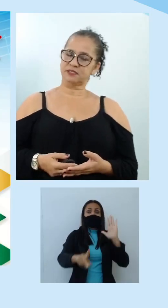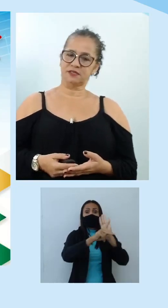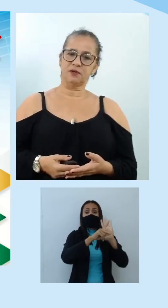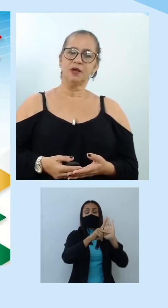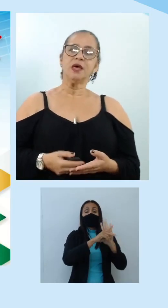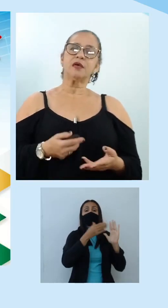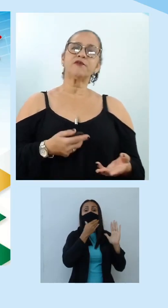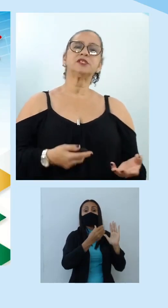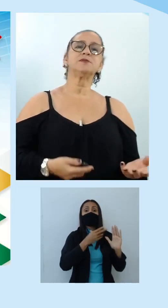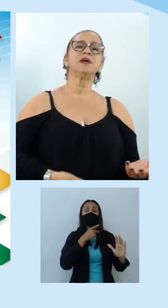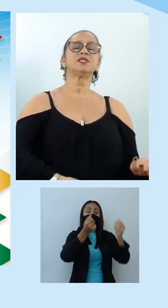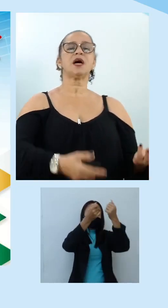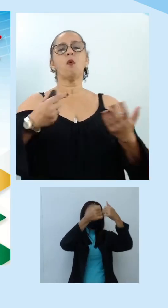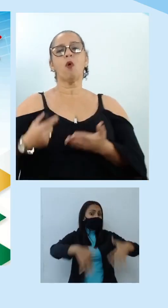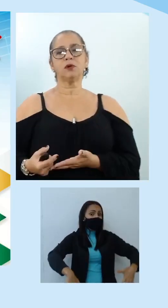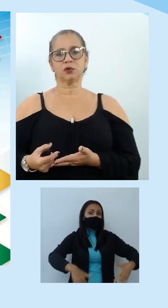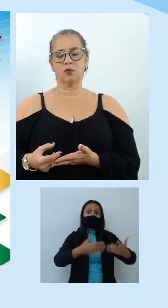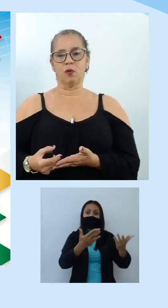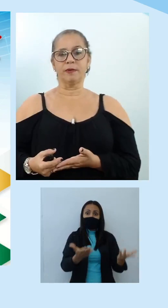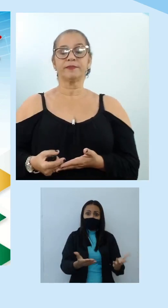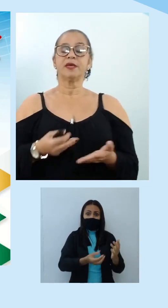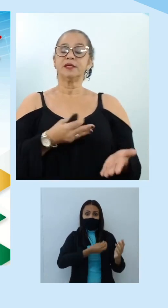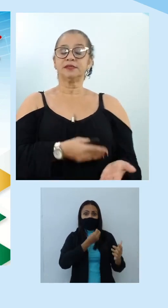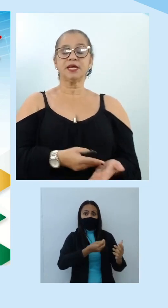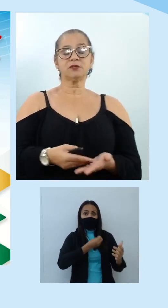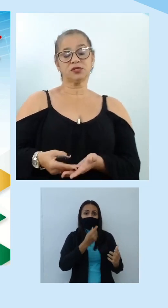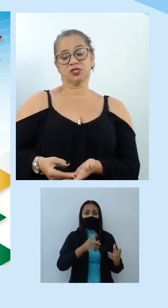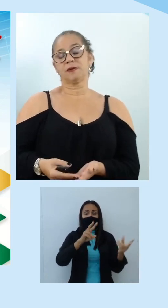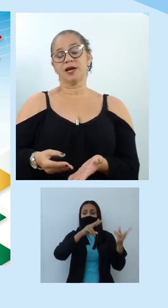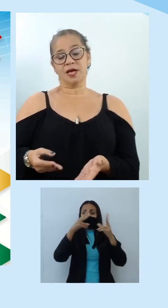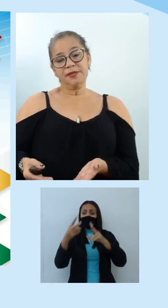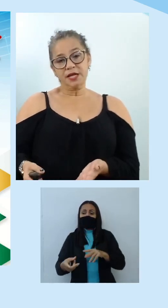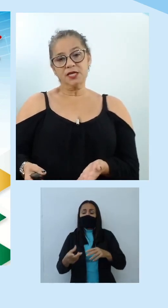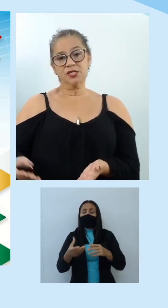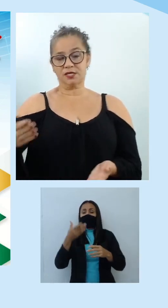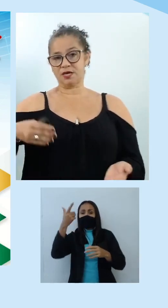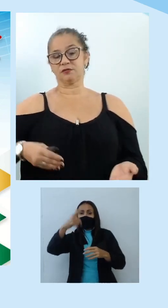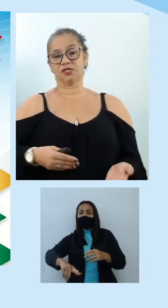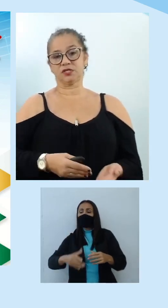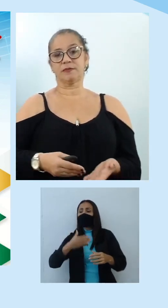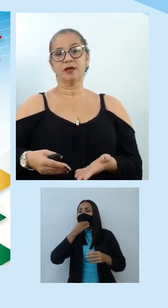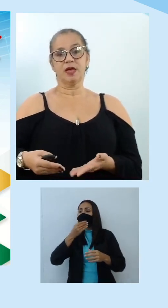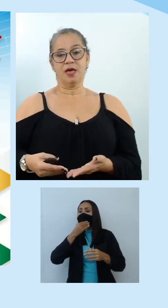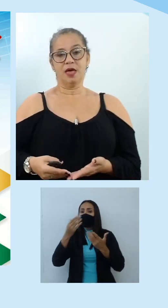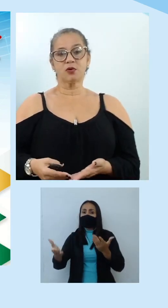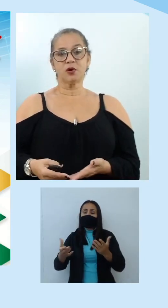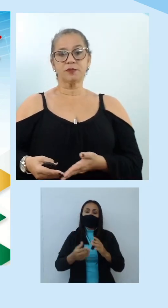essa ação, infelizmente, ao outro homem. Dentro do sistema capitalista,